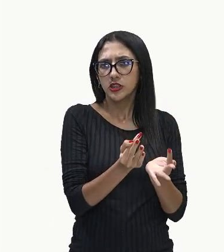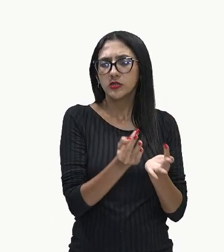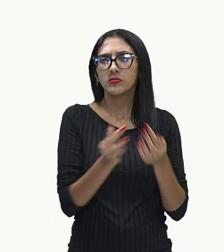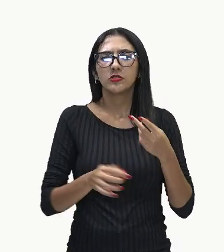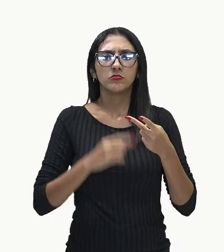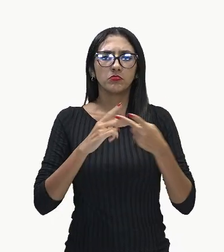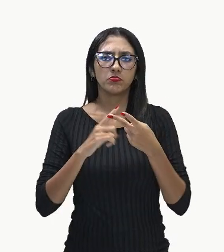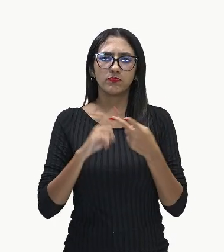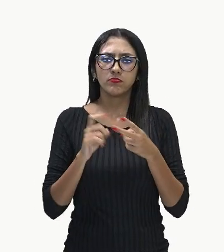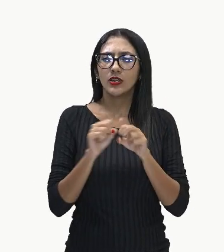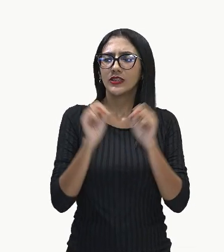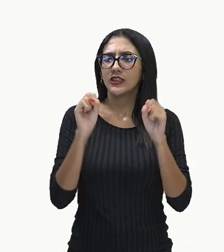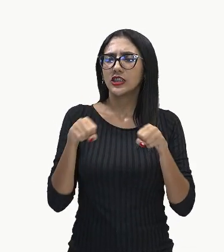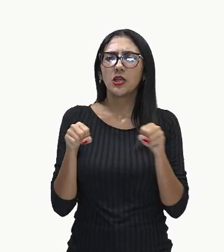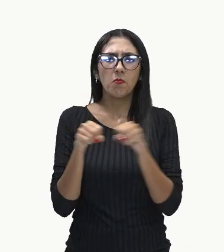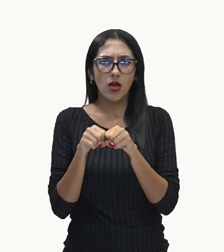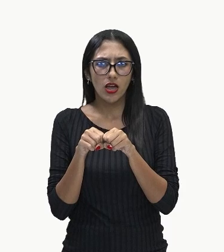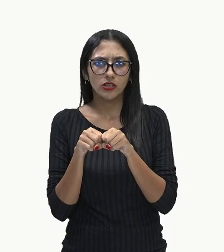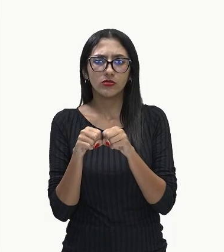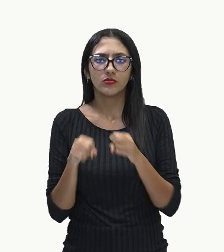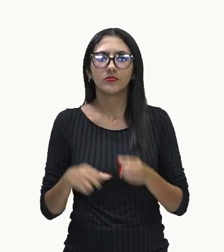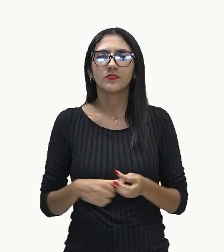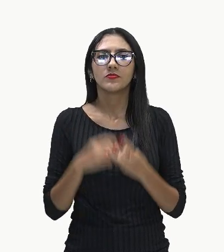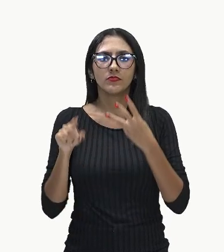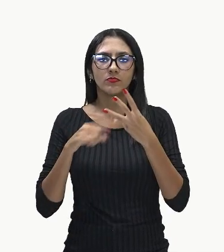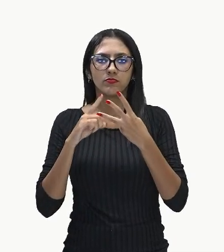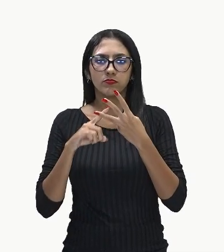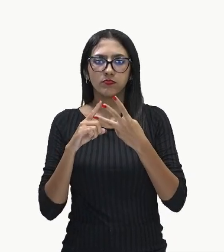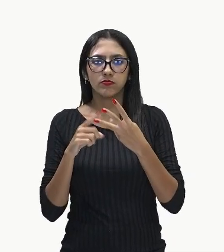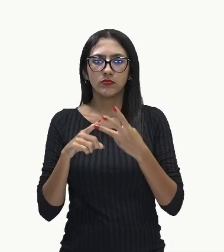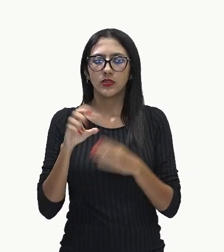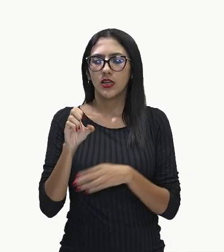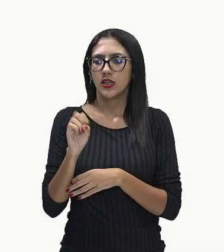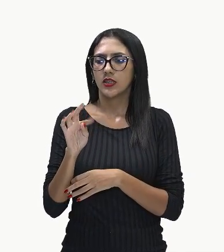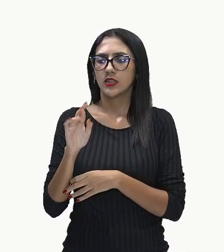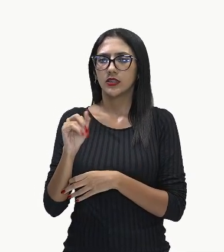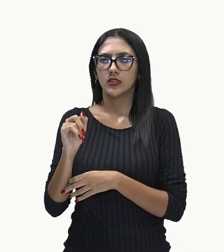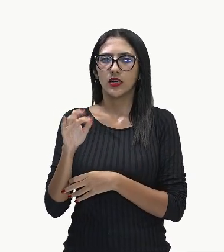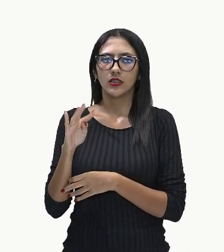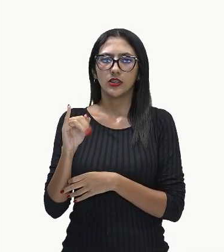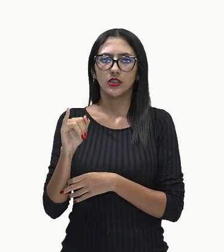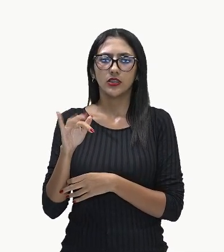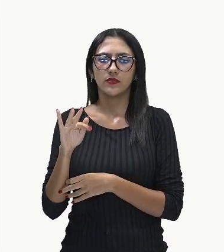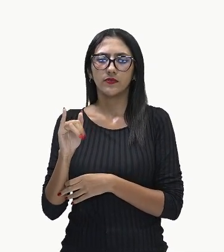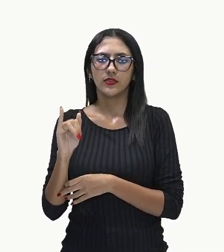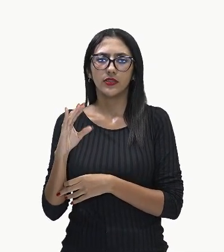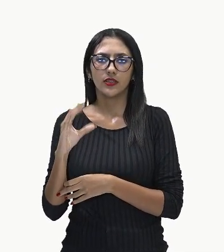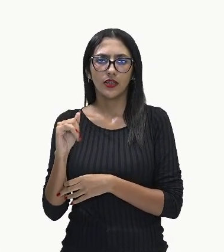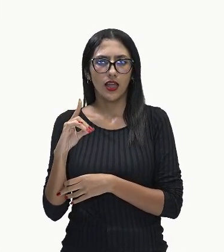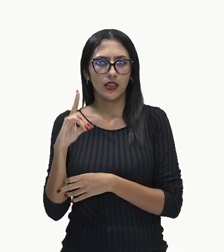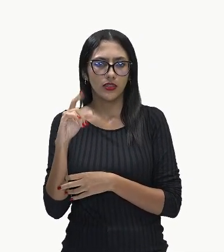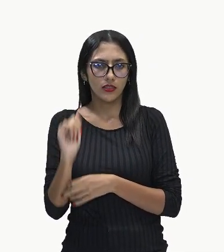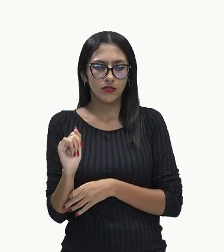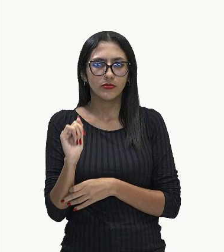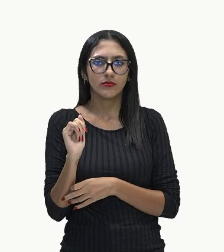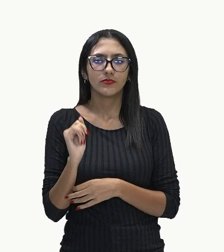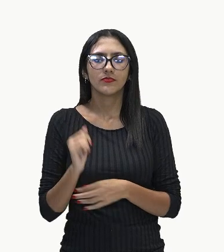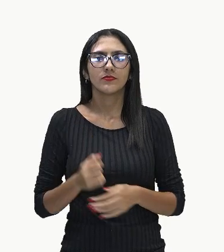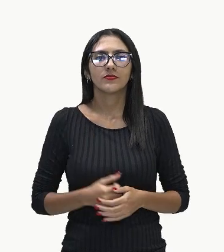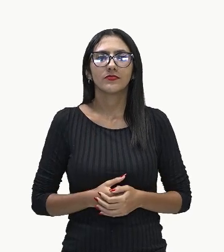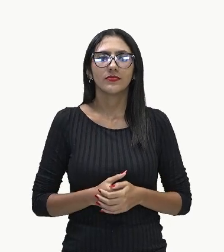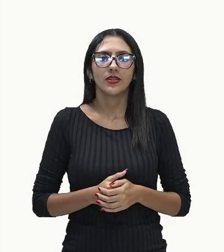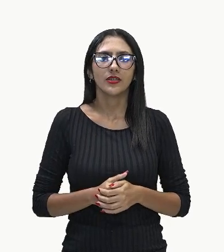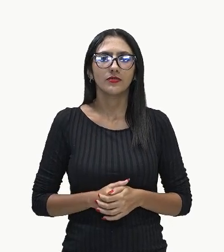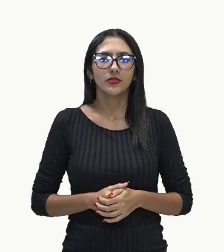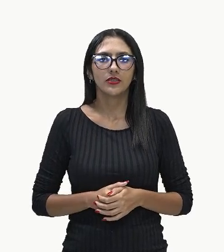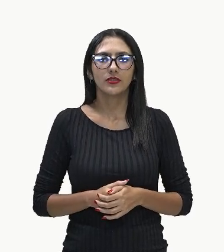a amostragem sistemática e a estratificada, tá bom?